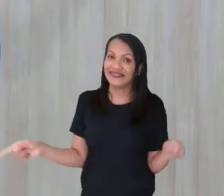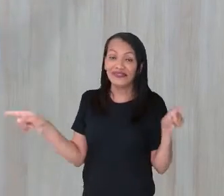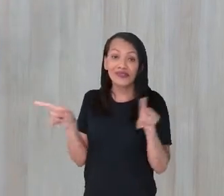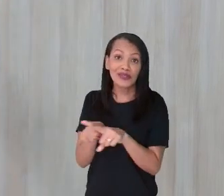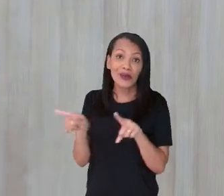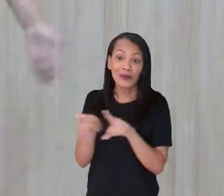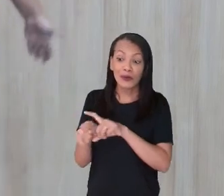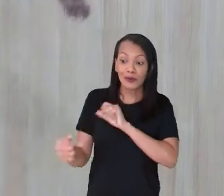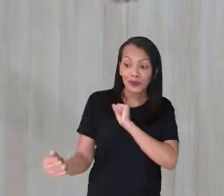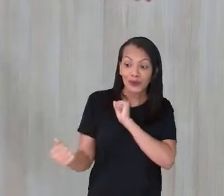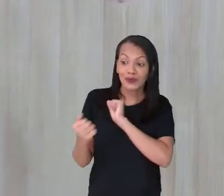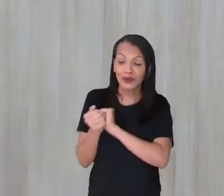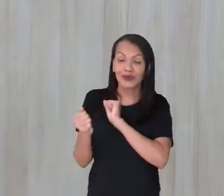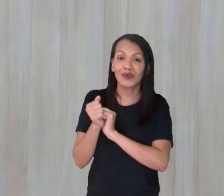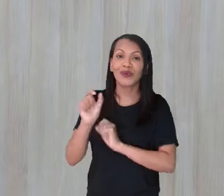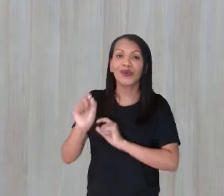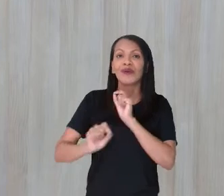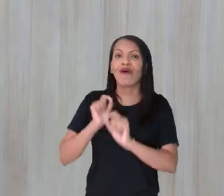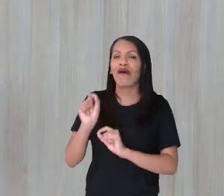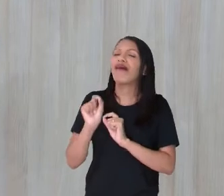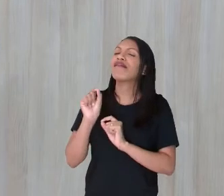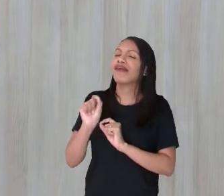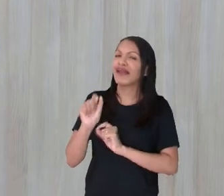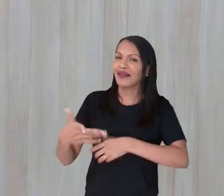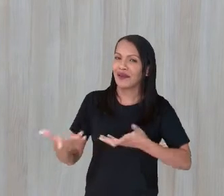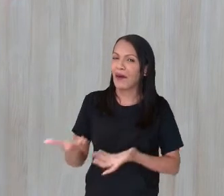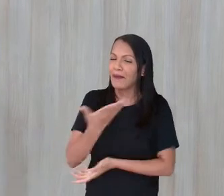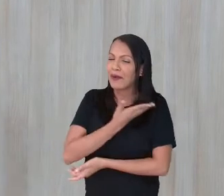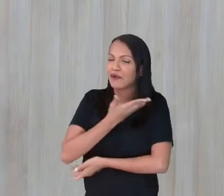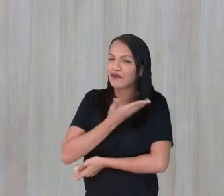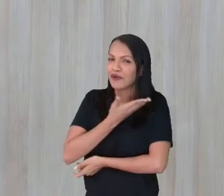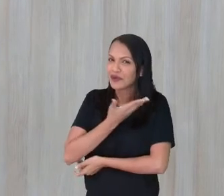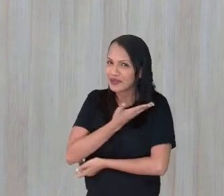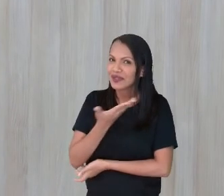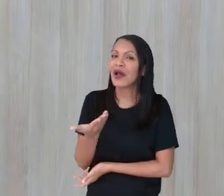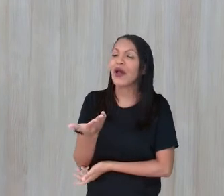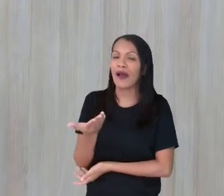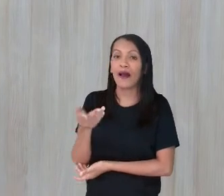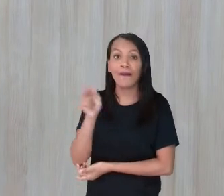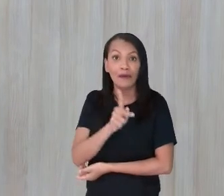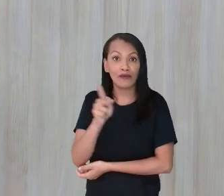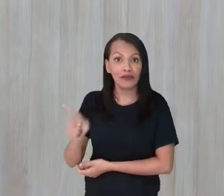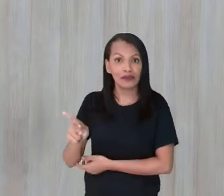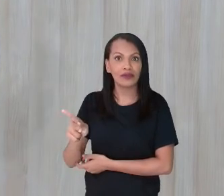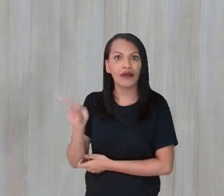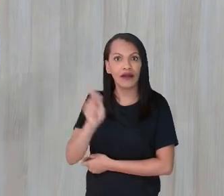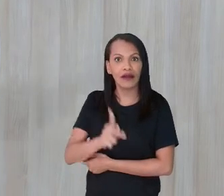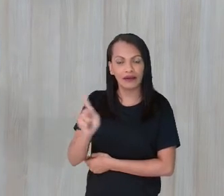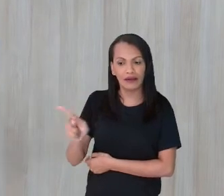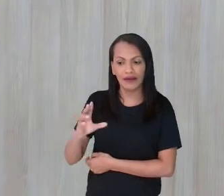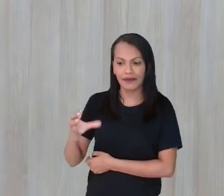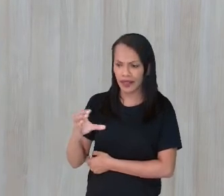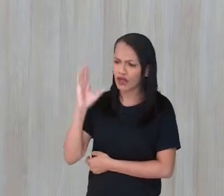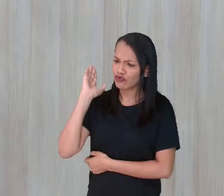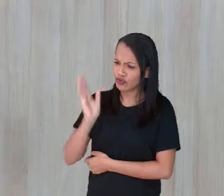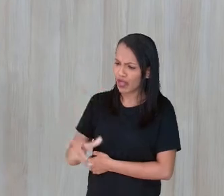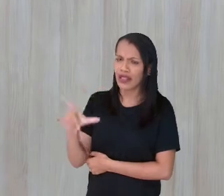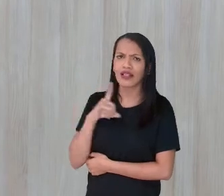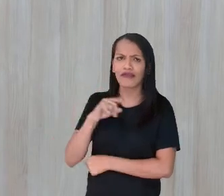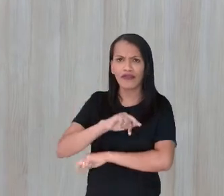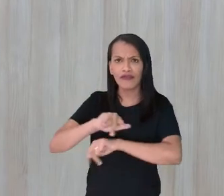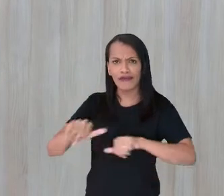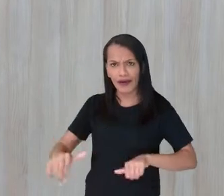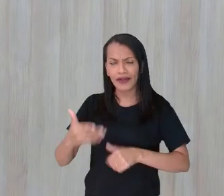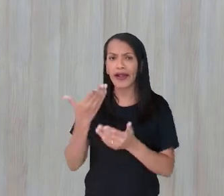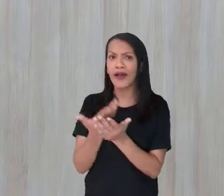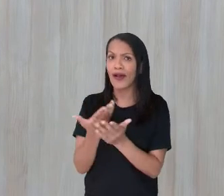E estou aqui também com a minha colega, minha parceira, professora de ciências. Já fizemos muitas aulas juntas e que bom